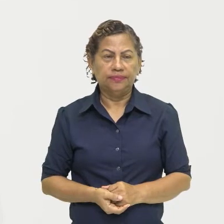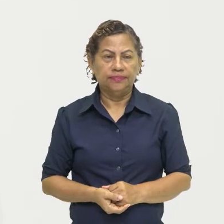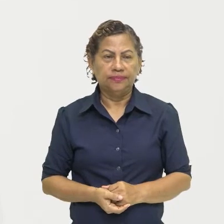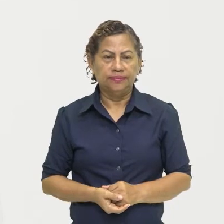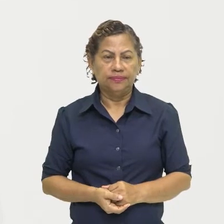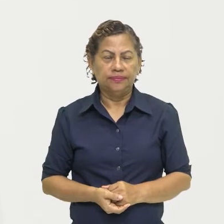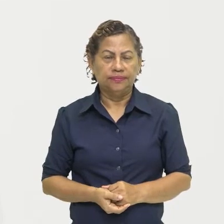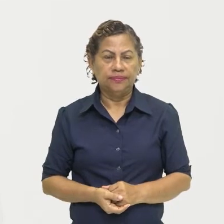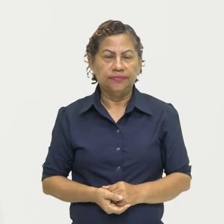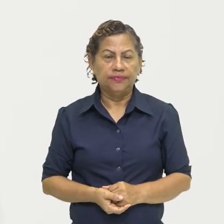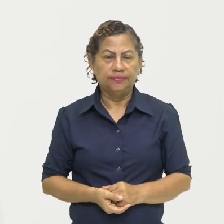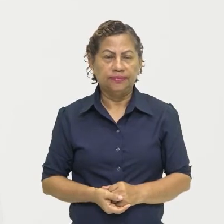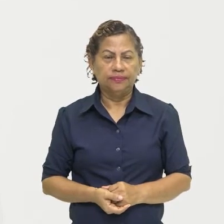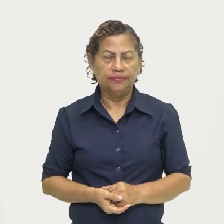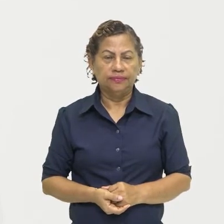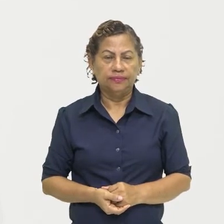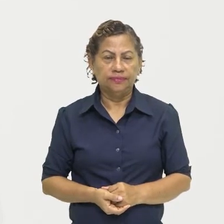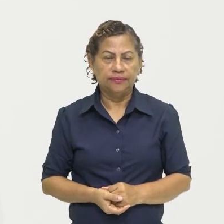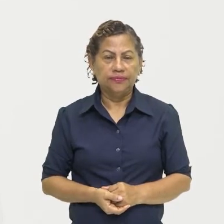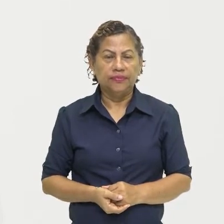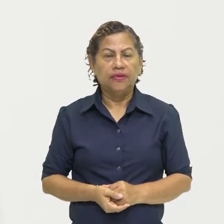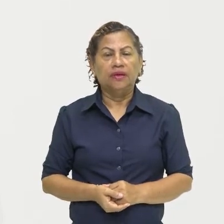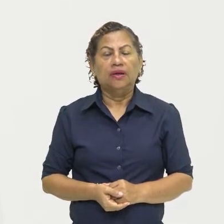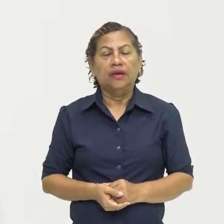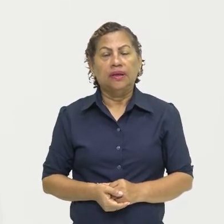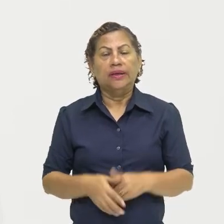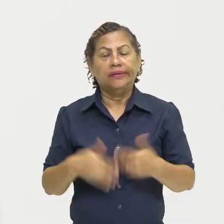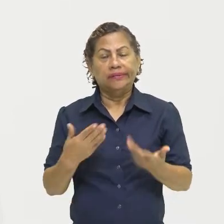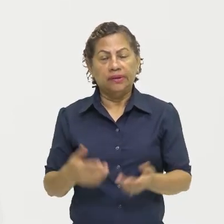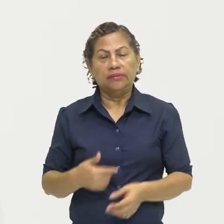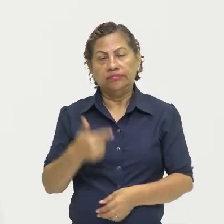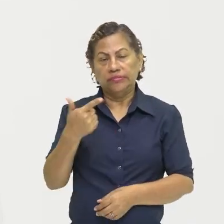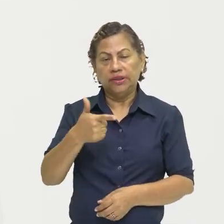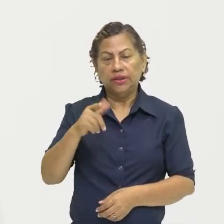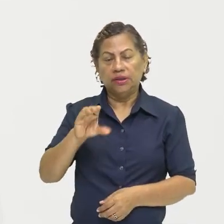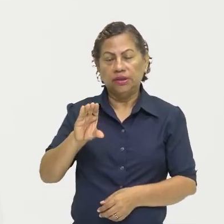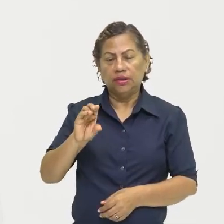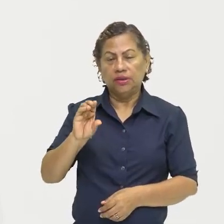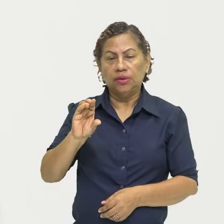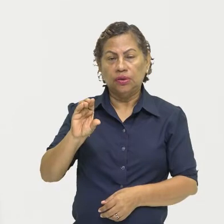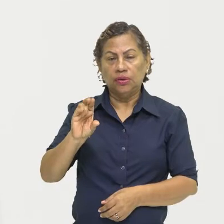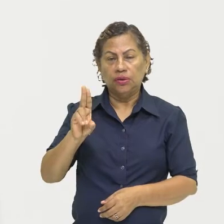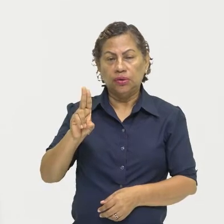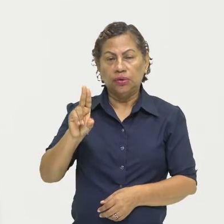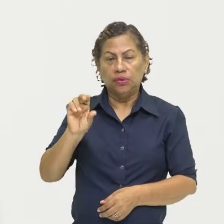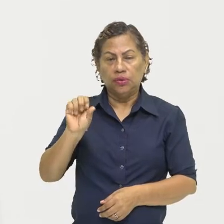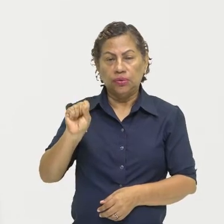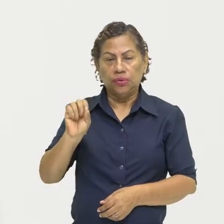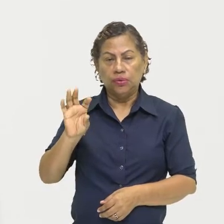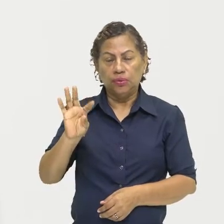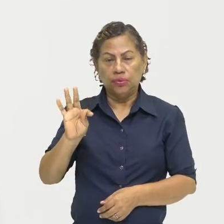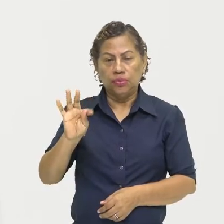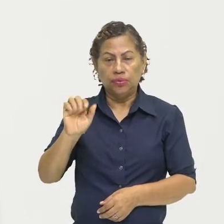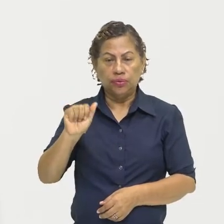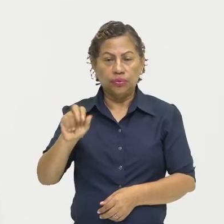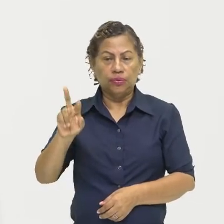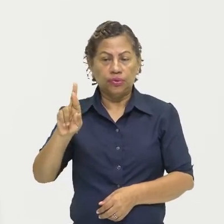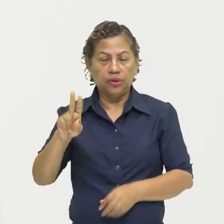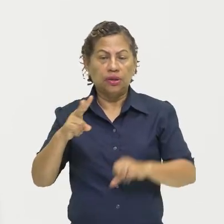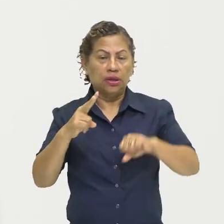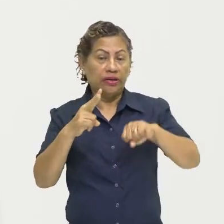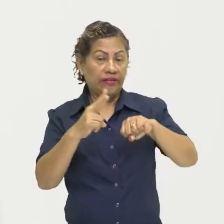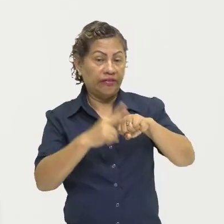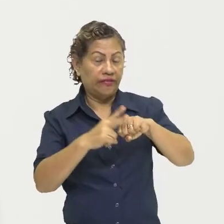sentido de ser custoso, então ele vai pedir a preposição, custou ao filho, ou seja, o verbo está